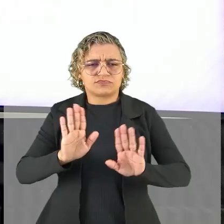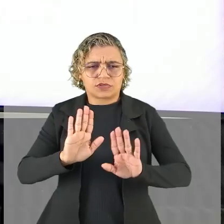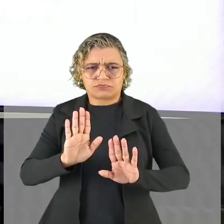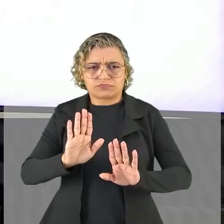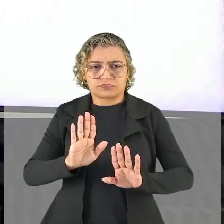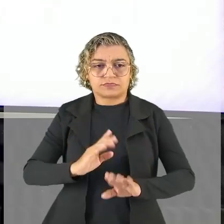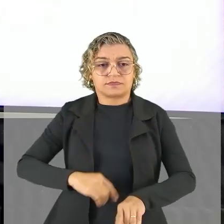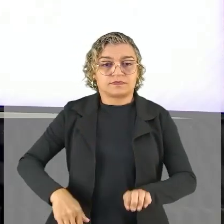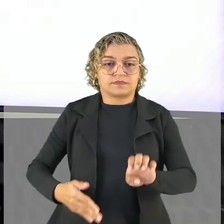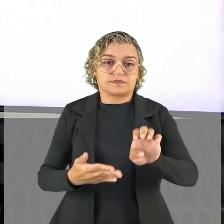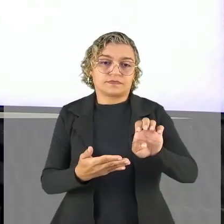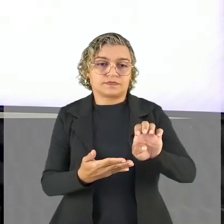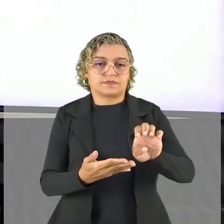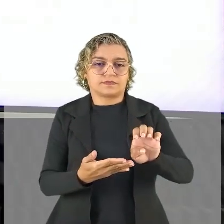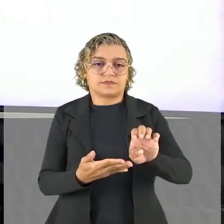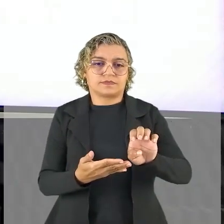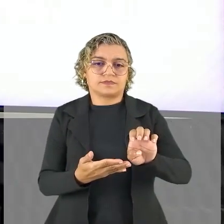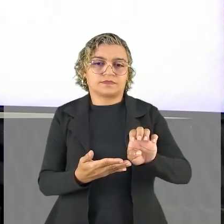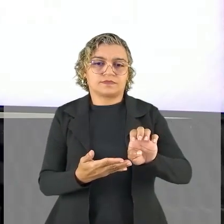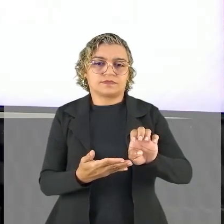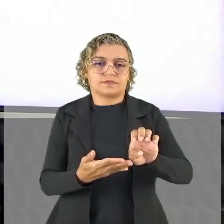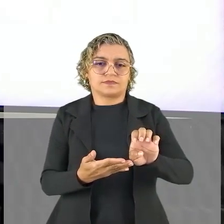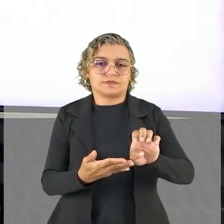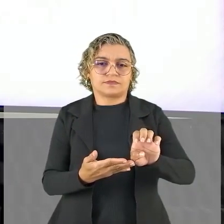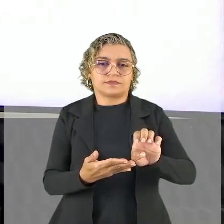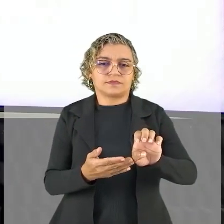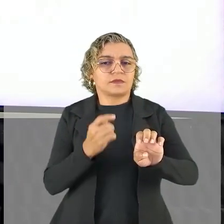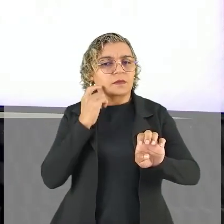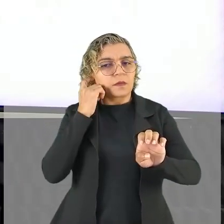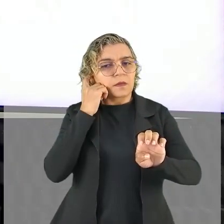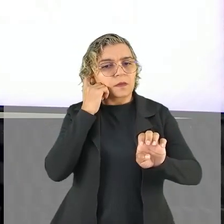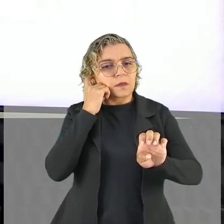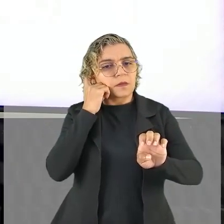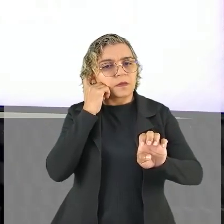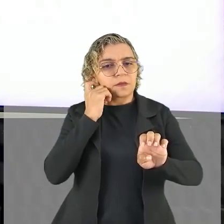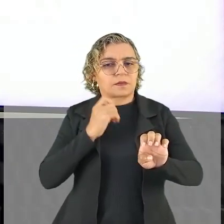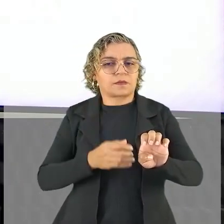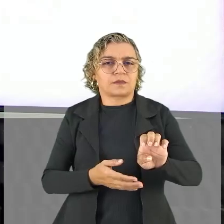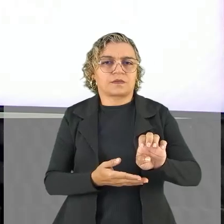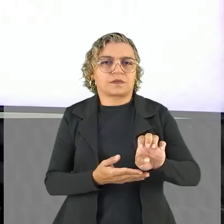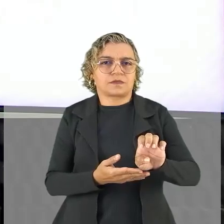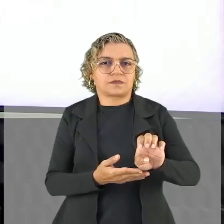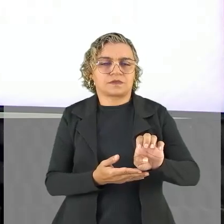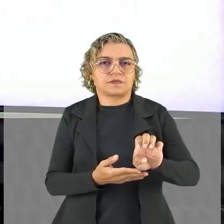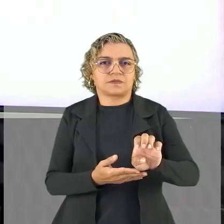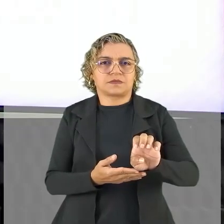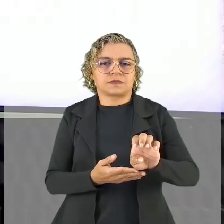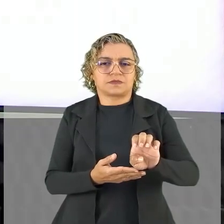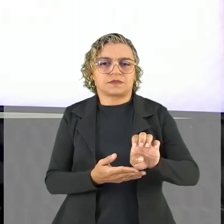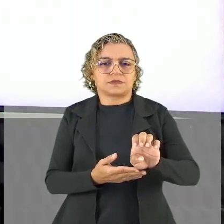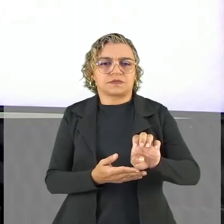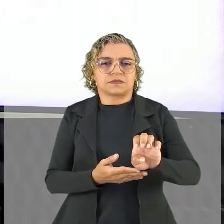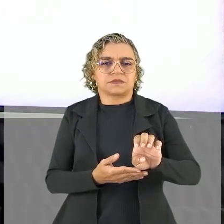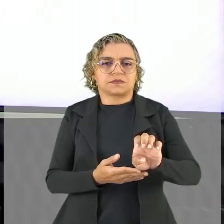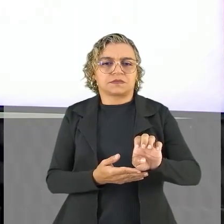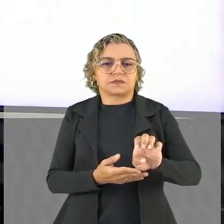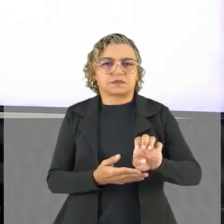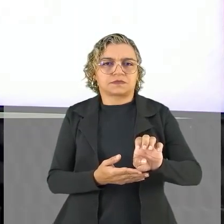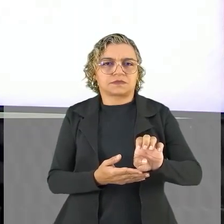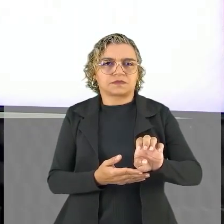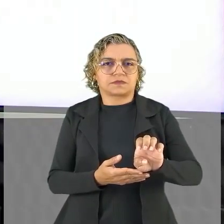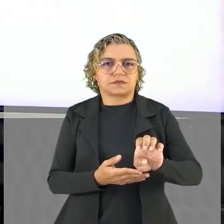E, que diz o seguinte: contraposição entre o clericalismo e liberdade de pensamento. Ou